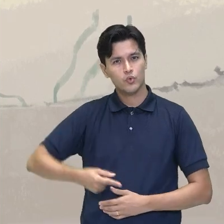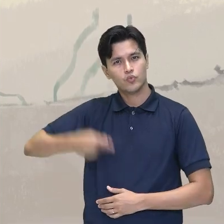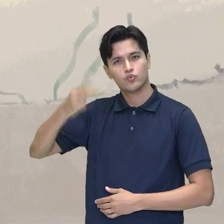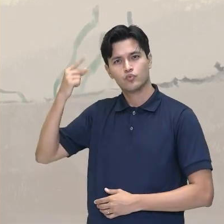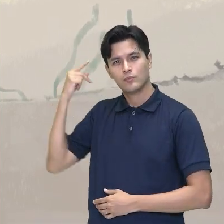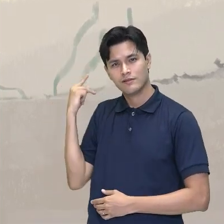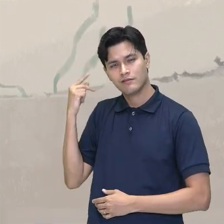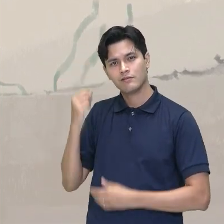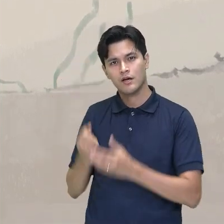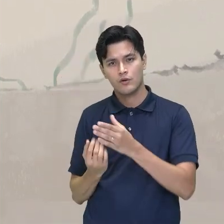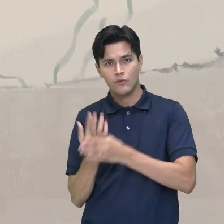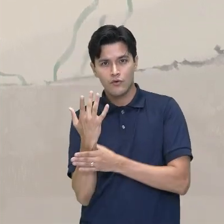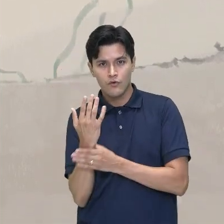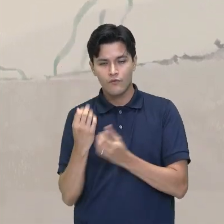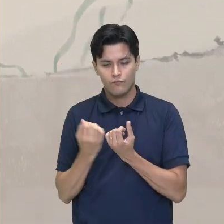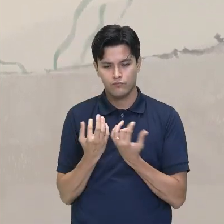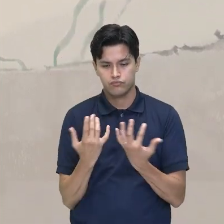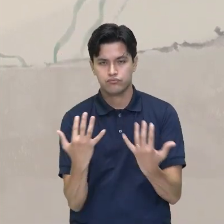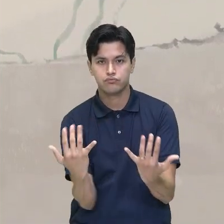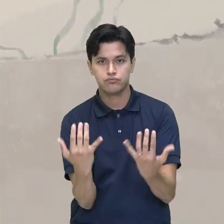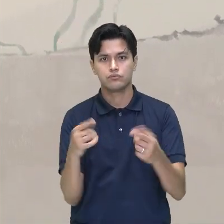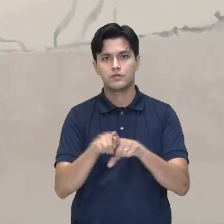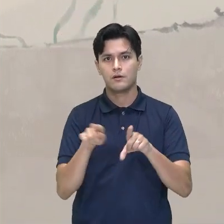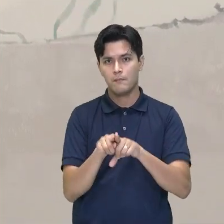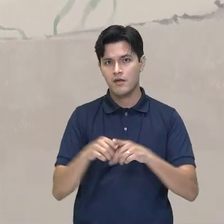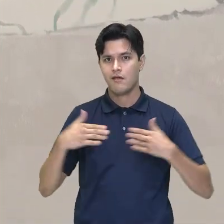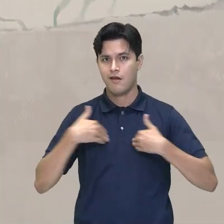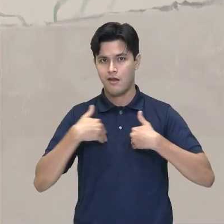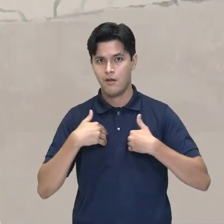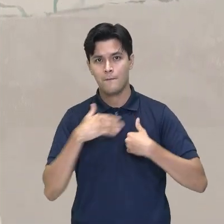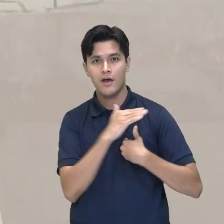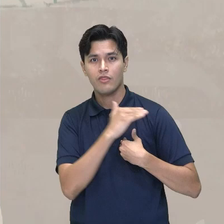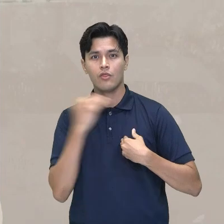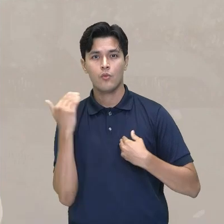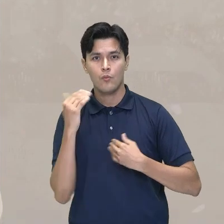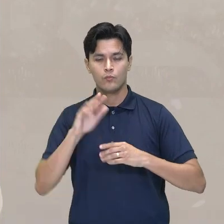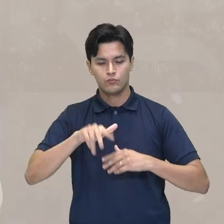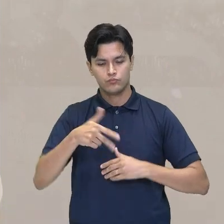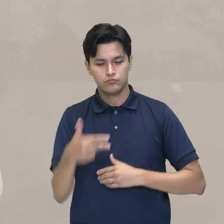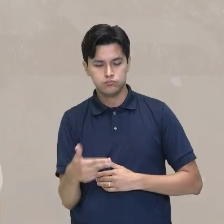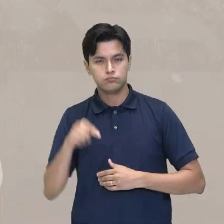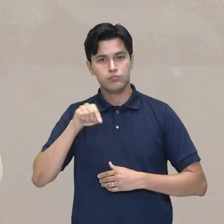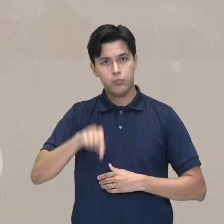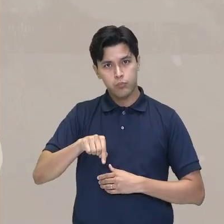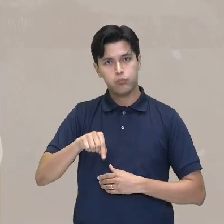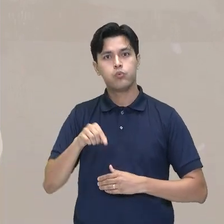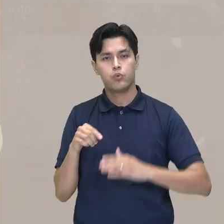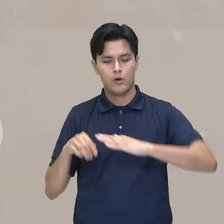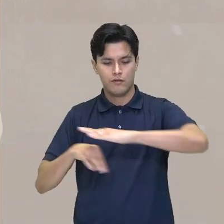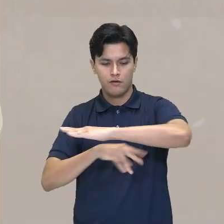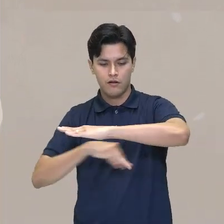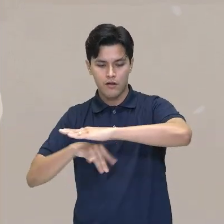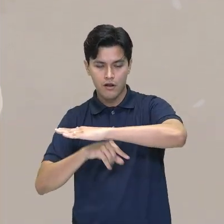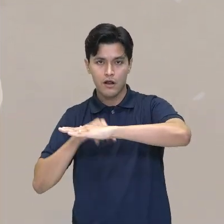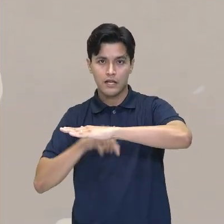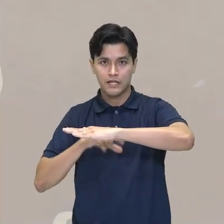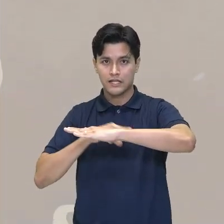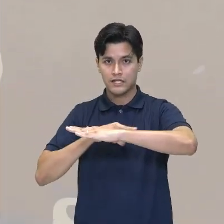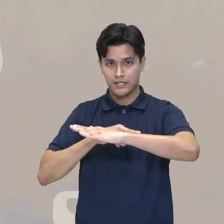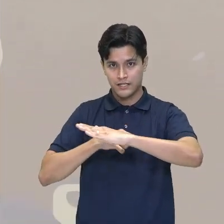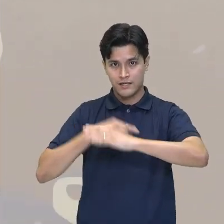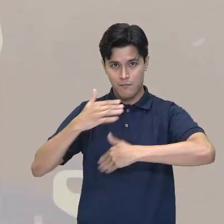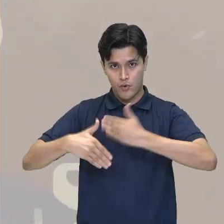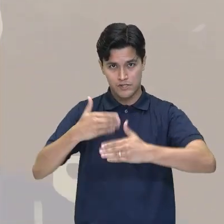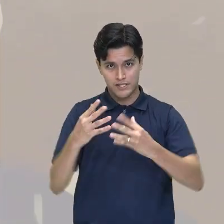e animais mortos foram cobertos por camadas de sedimentos conforme passavam parcialmente por decomposição pela ação